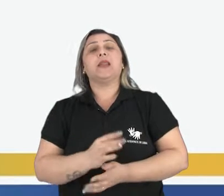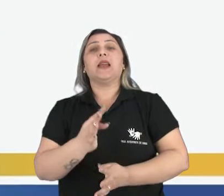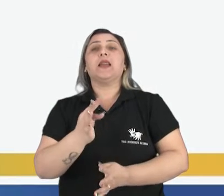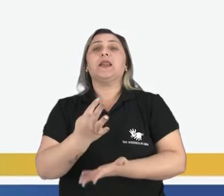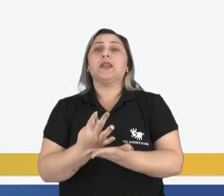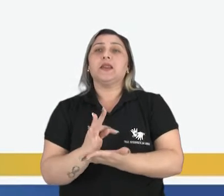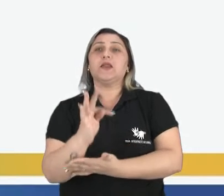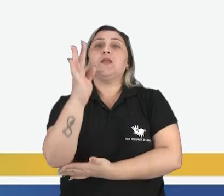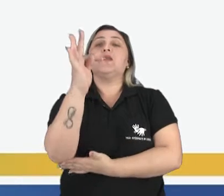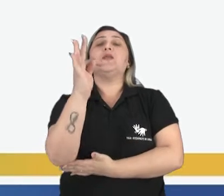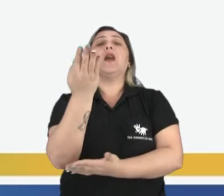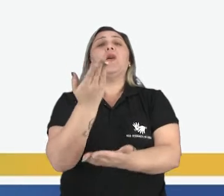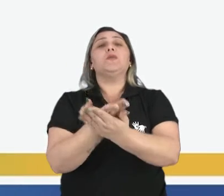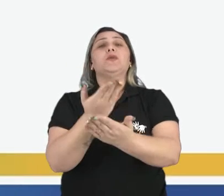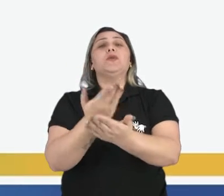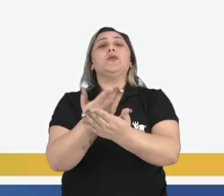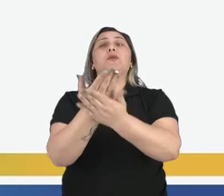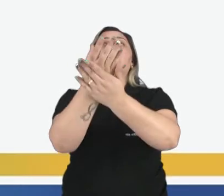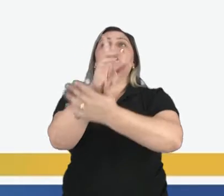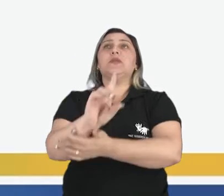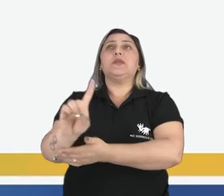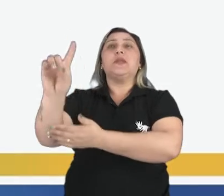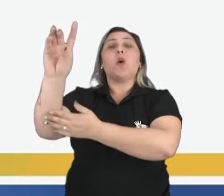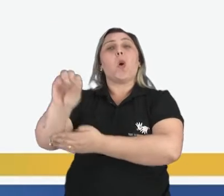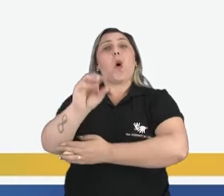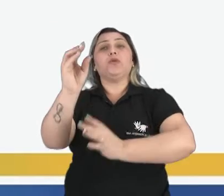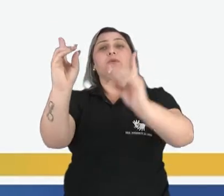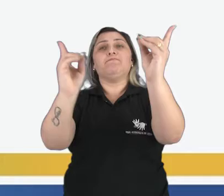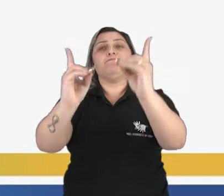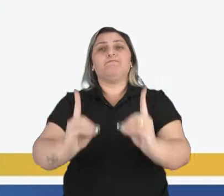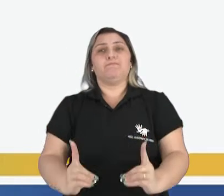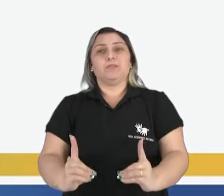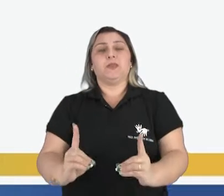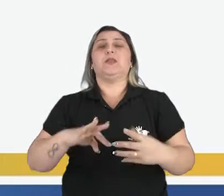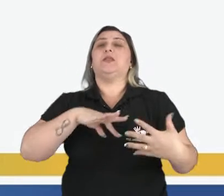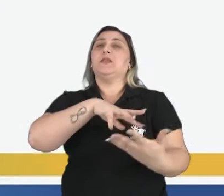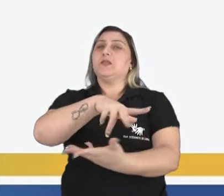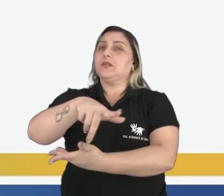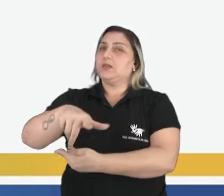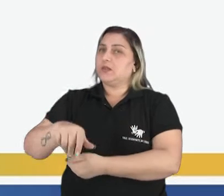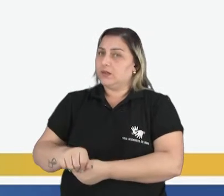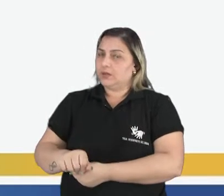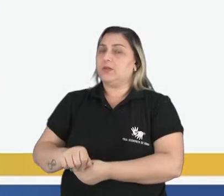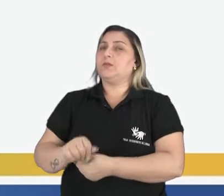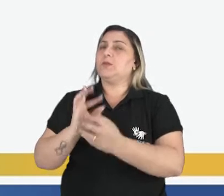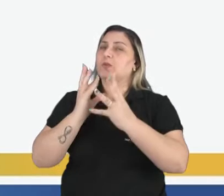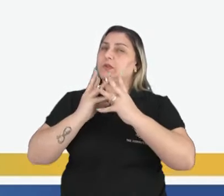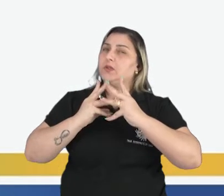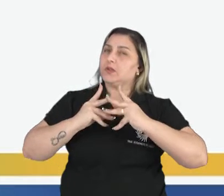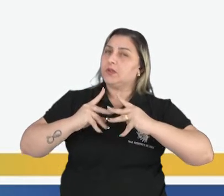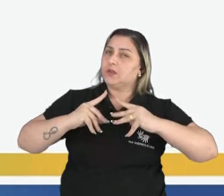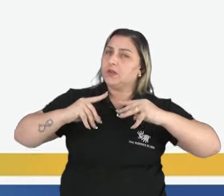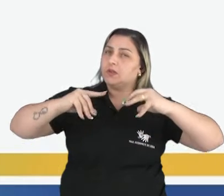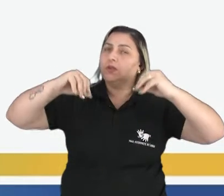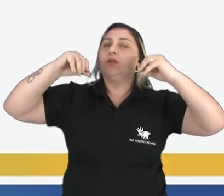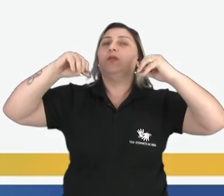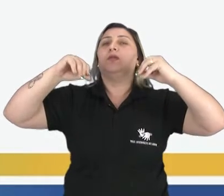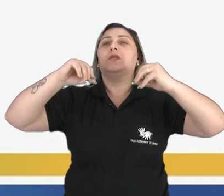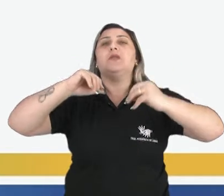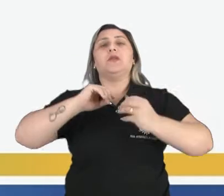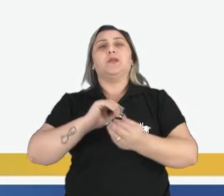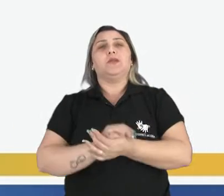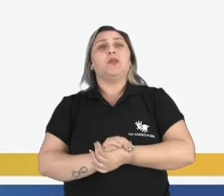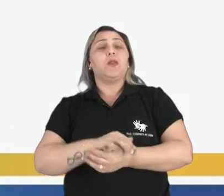teologia quer dizer estudo de Deus, ou de deuses, né? Que é esse mundo suprassensível, o mundo